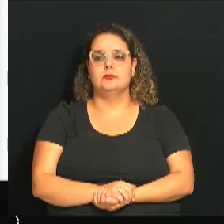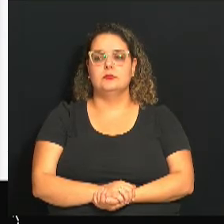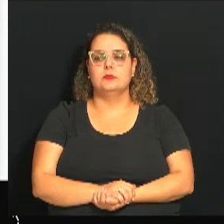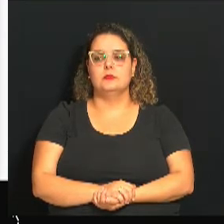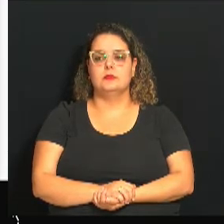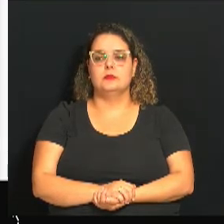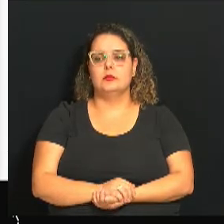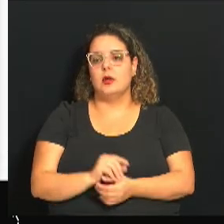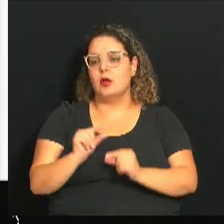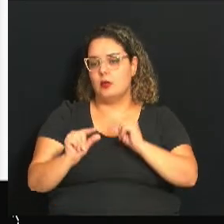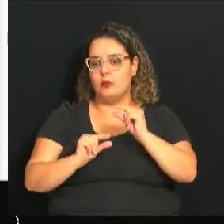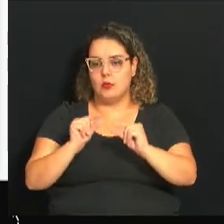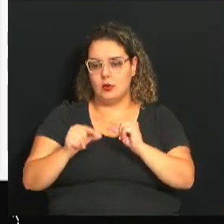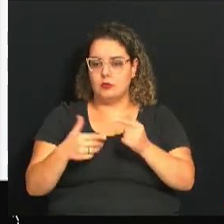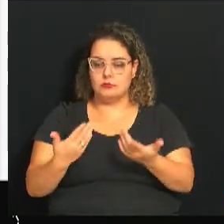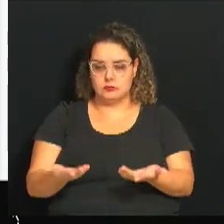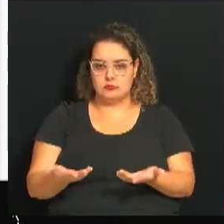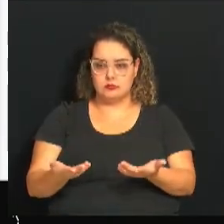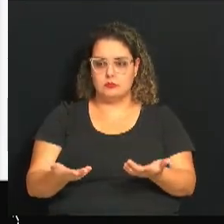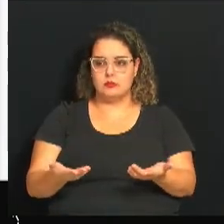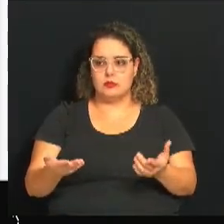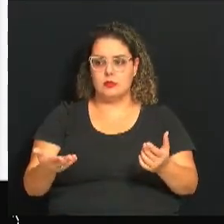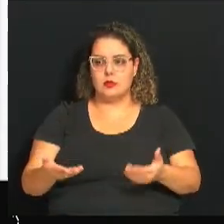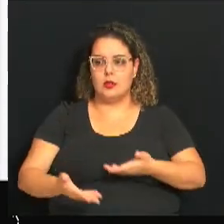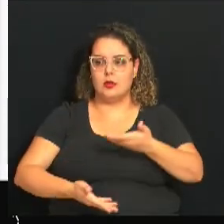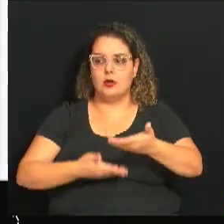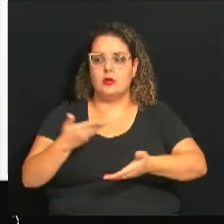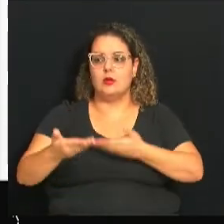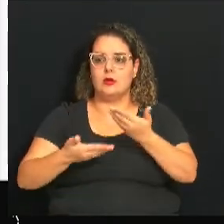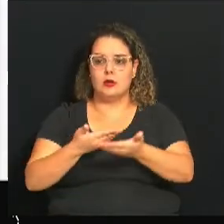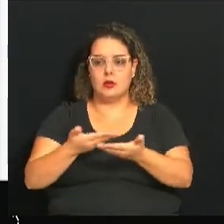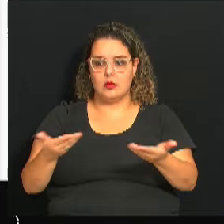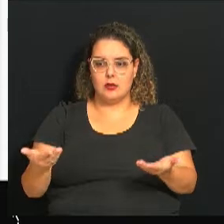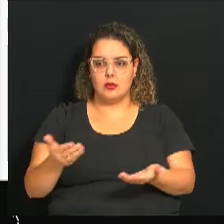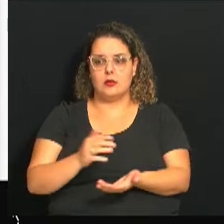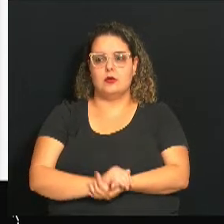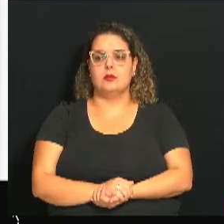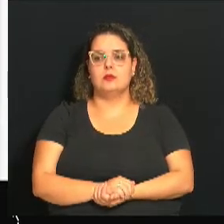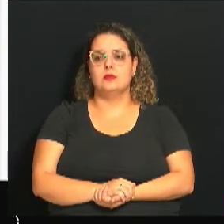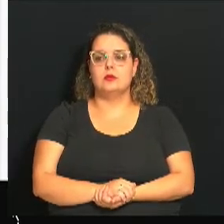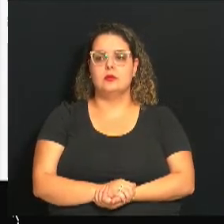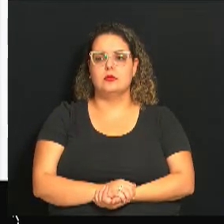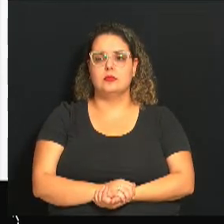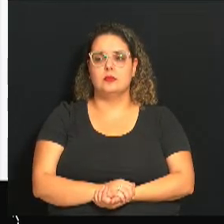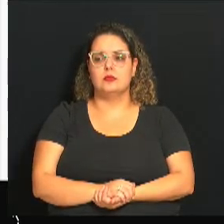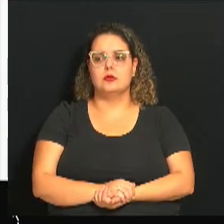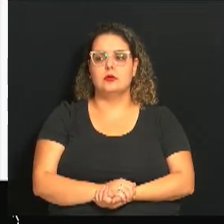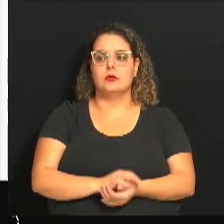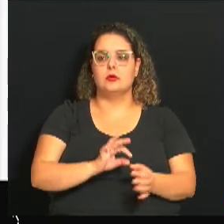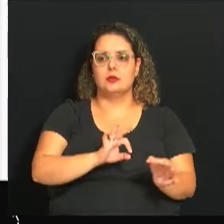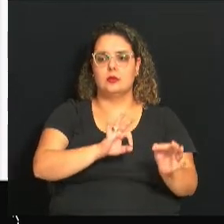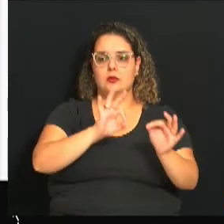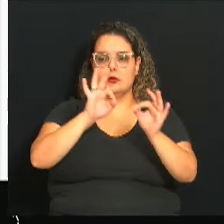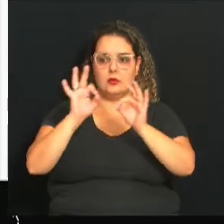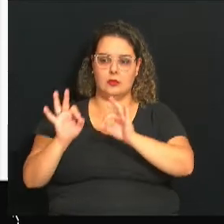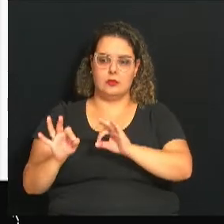pouquinho disso que eu gostaria de compartilhar com os senhores, né, que estão aqui nos assistindo. Eu vou voltar lá na